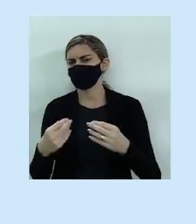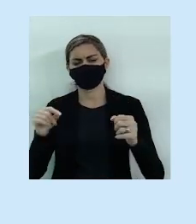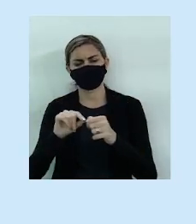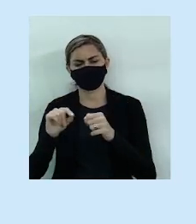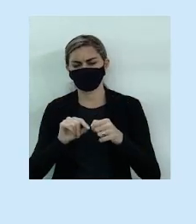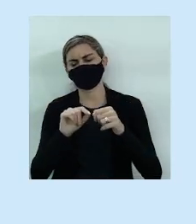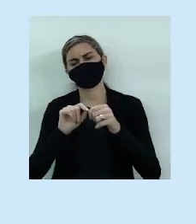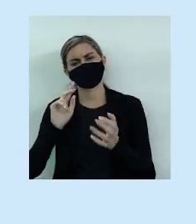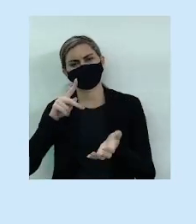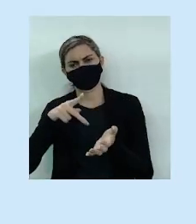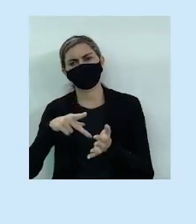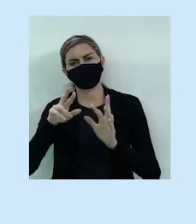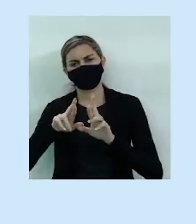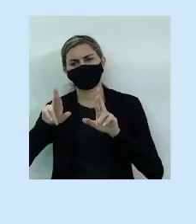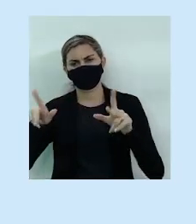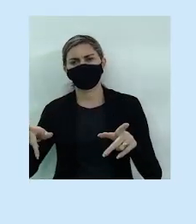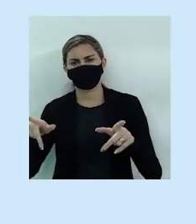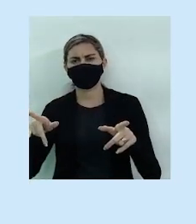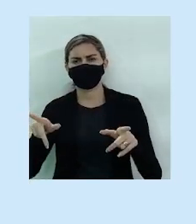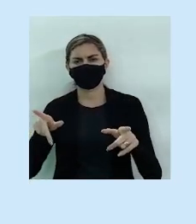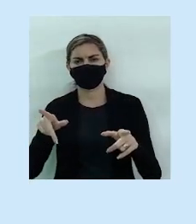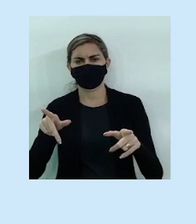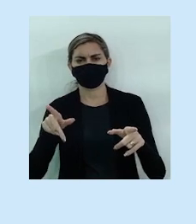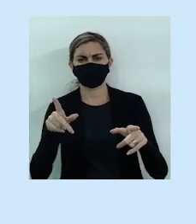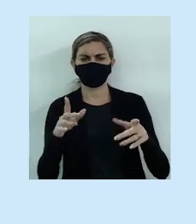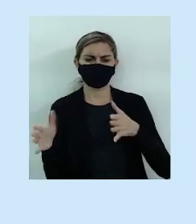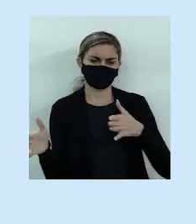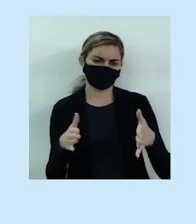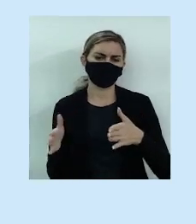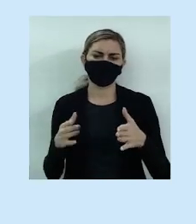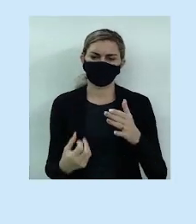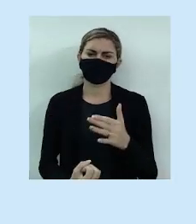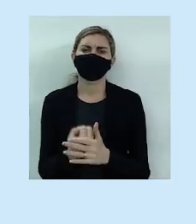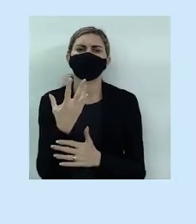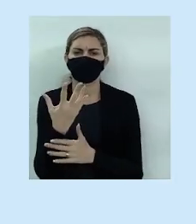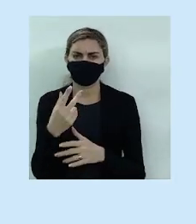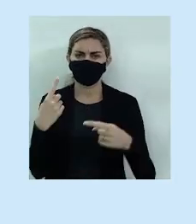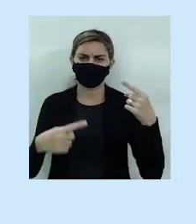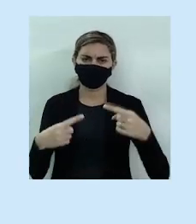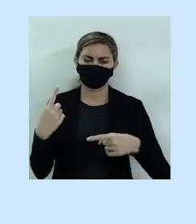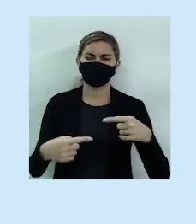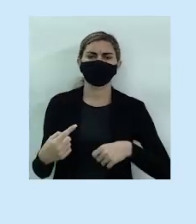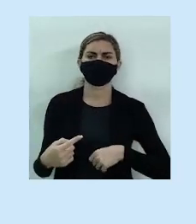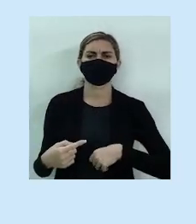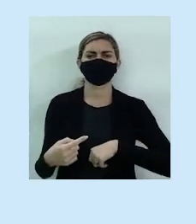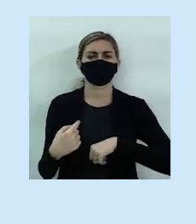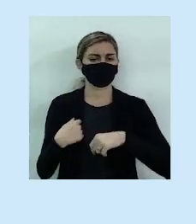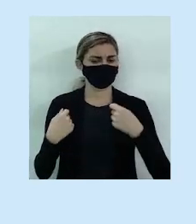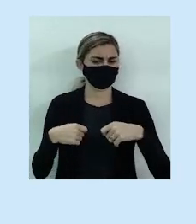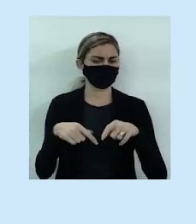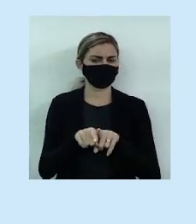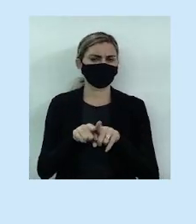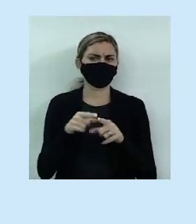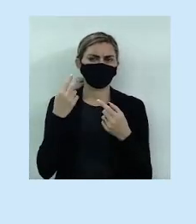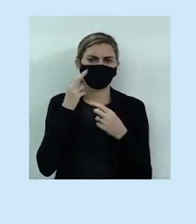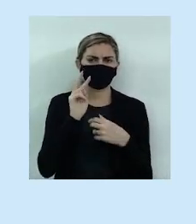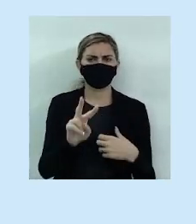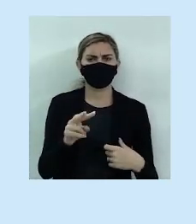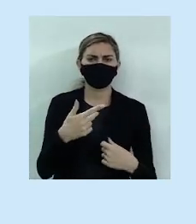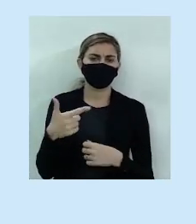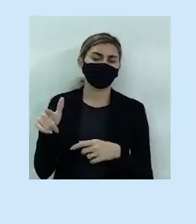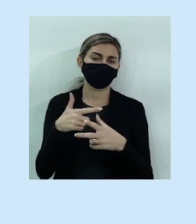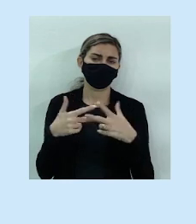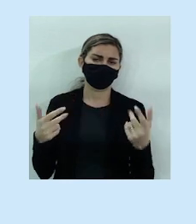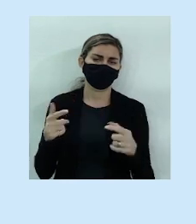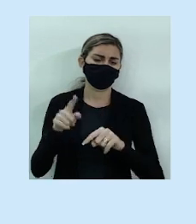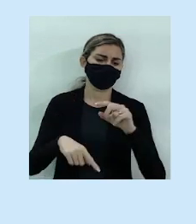fazer realmente diferença no momento da gente criar essa política. A gente precisa também ver outra coisa muito importante, que são